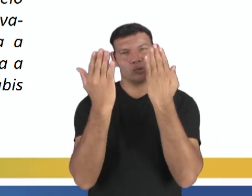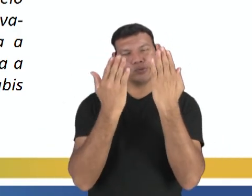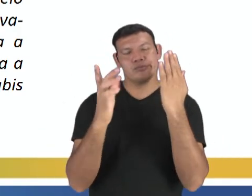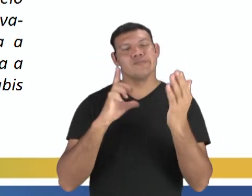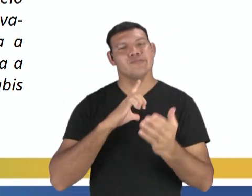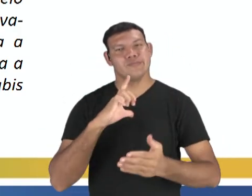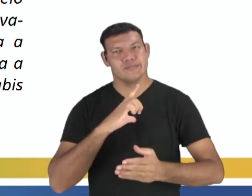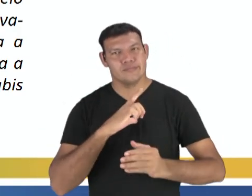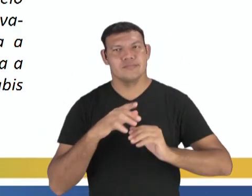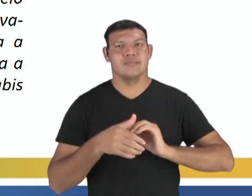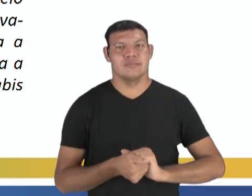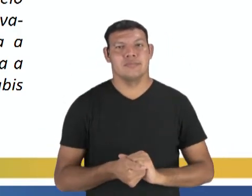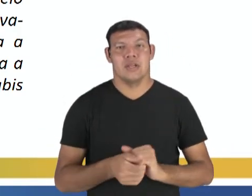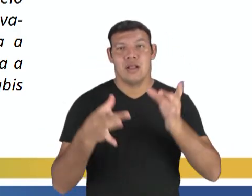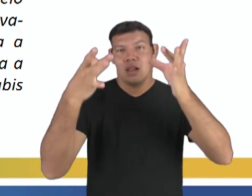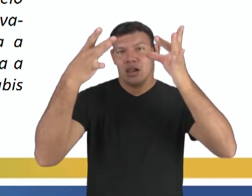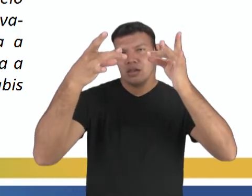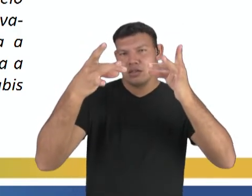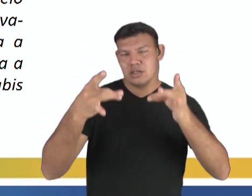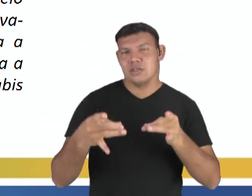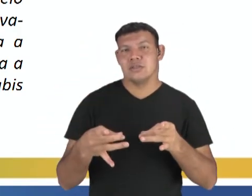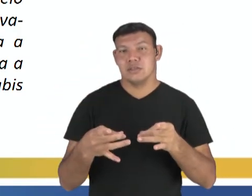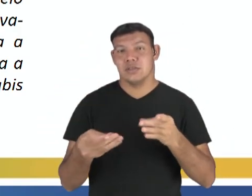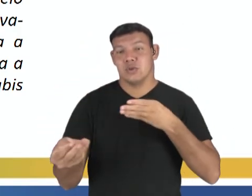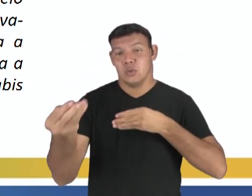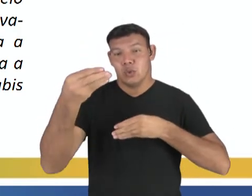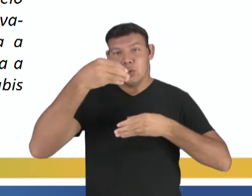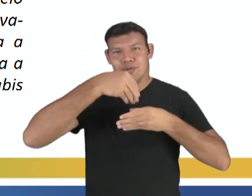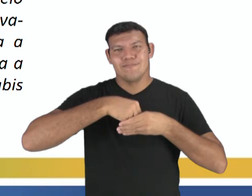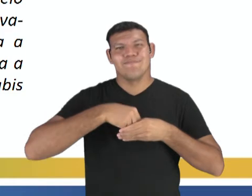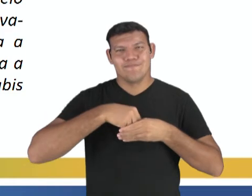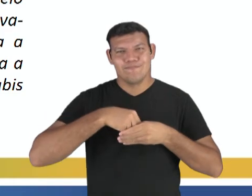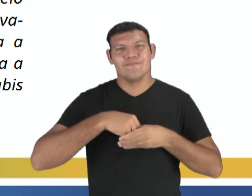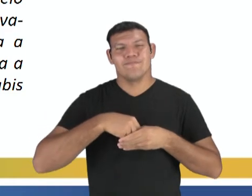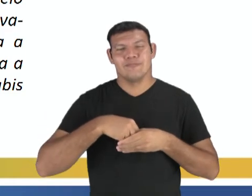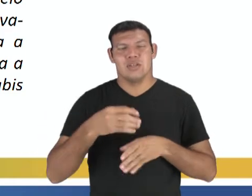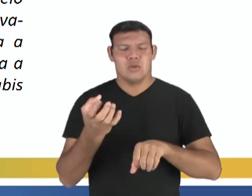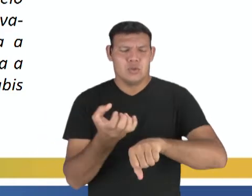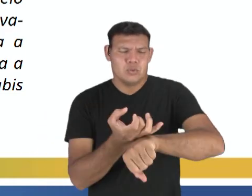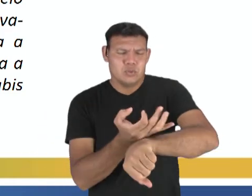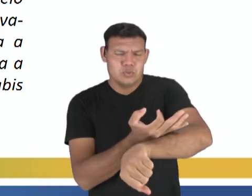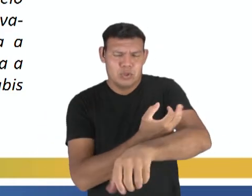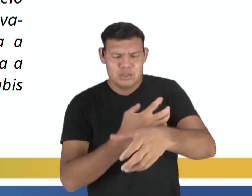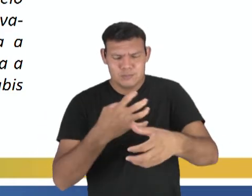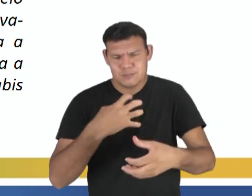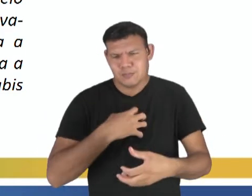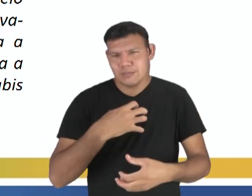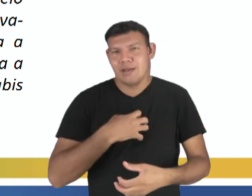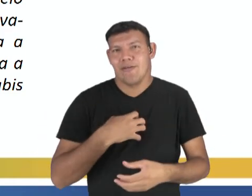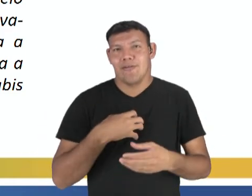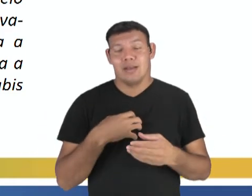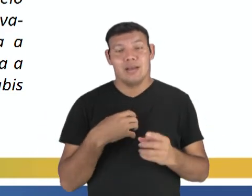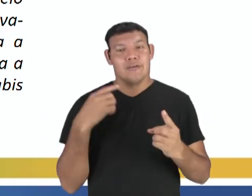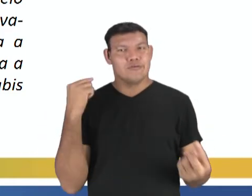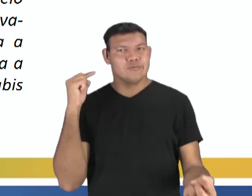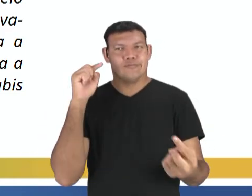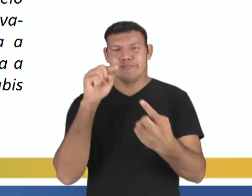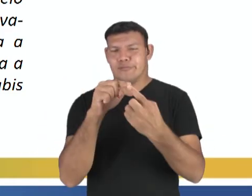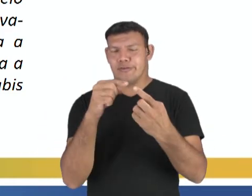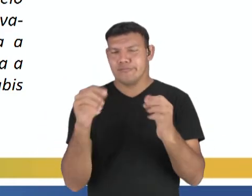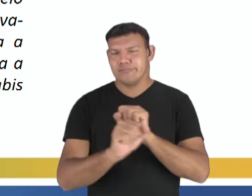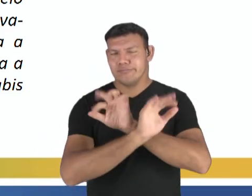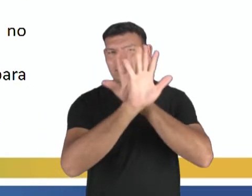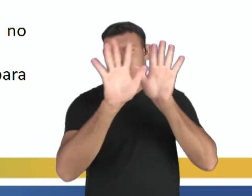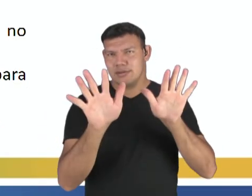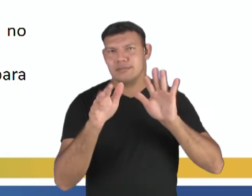comparações. Tá? Então, a descrição subjetiva, ela vai trazer mais sentimentos. A objetiva não, a objetiva ela já vai ser mais